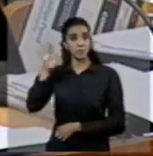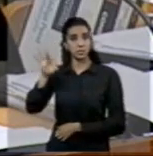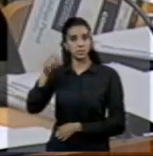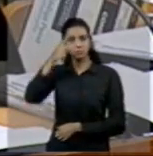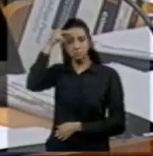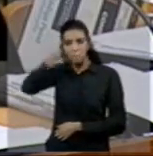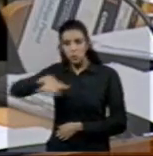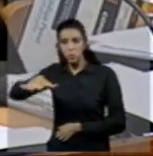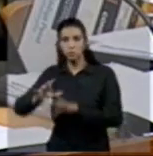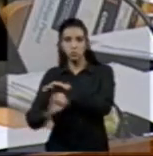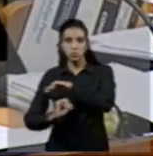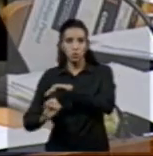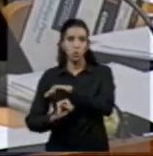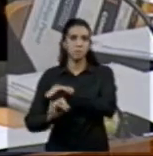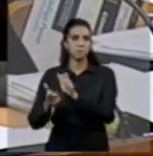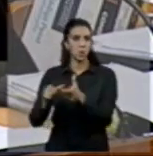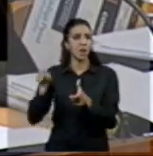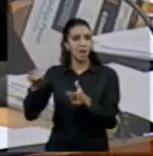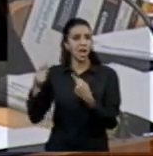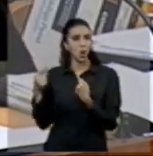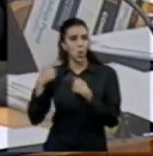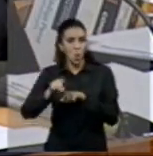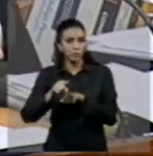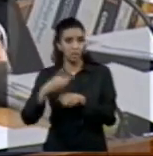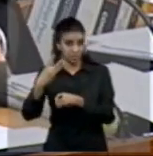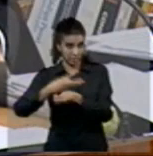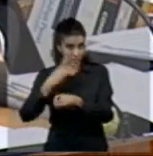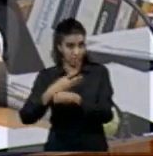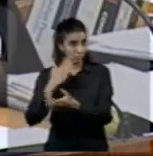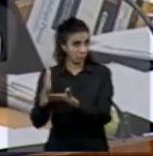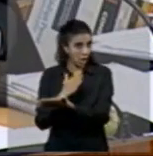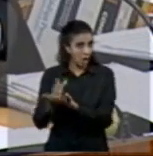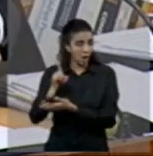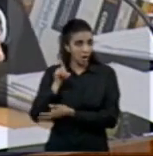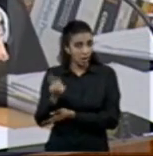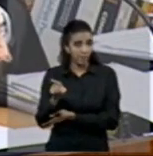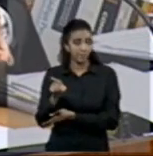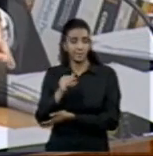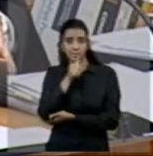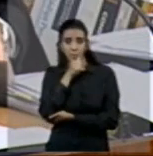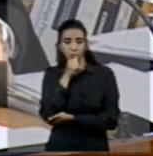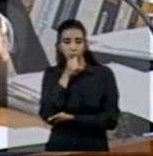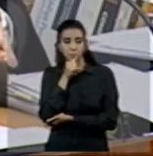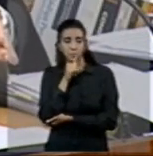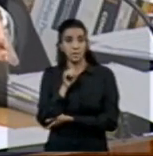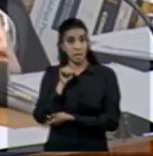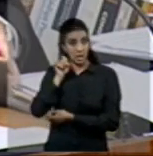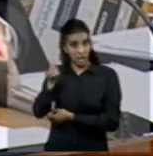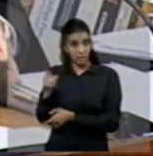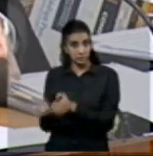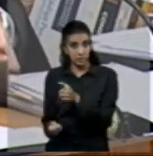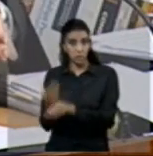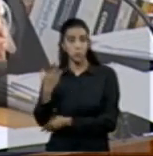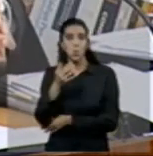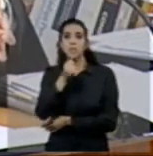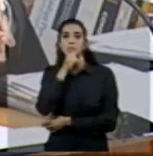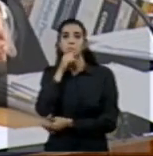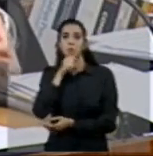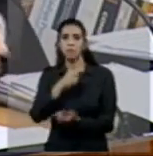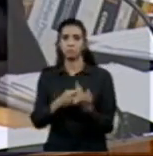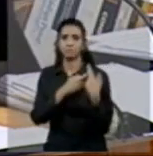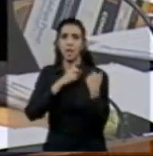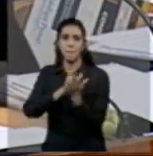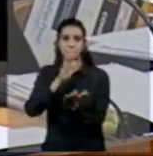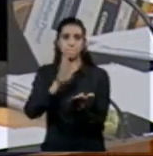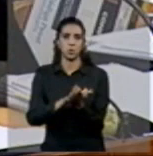dos órgãos que são contrários à terceirização, lá onde se criou a punição para o